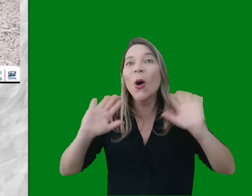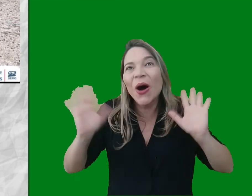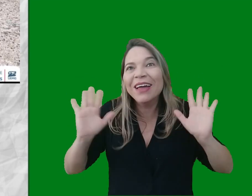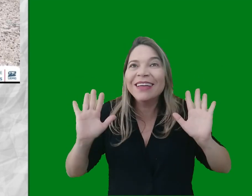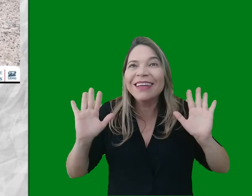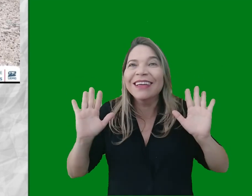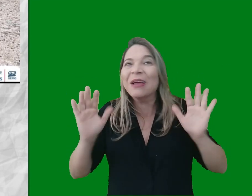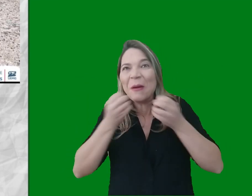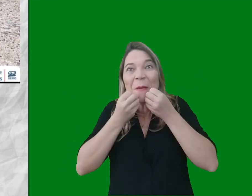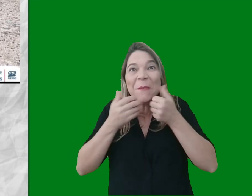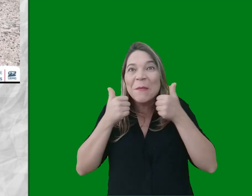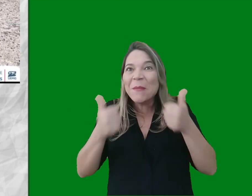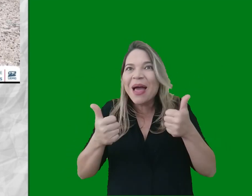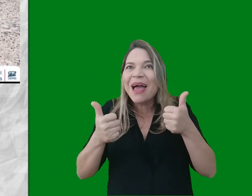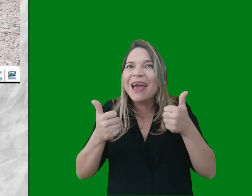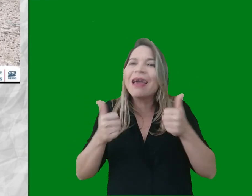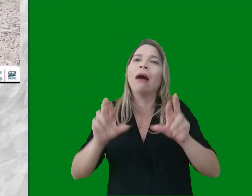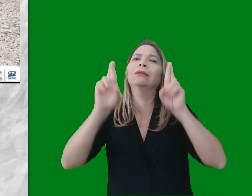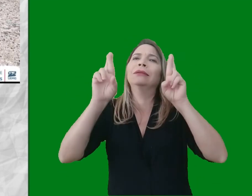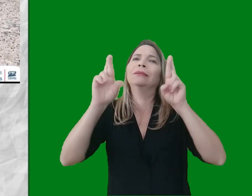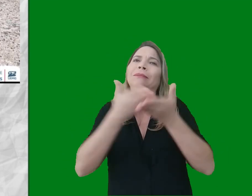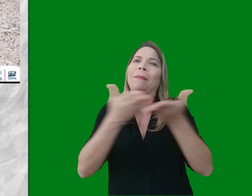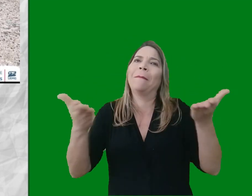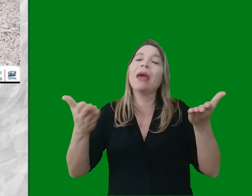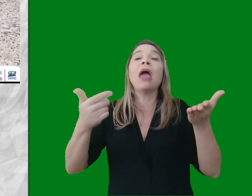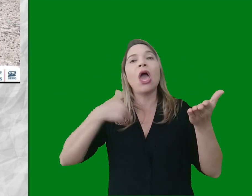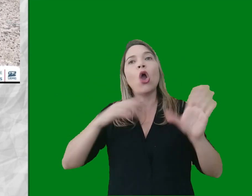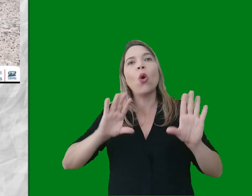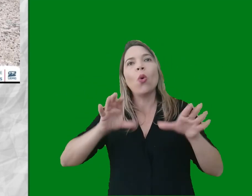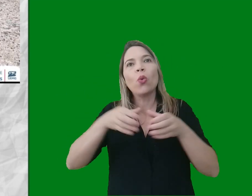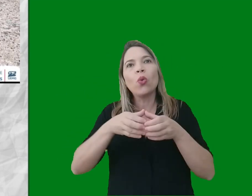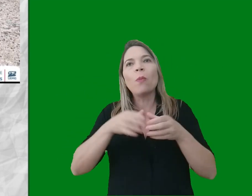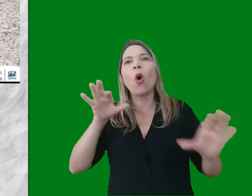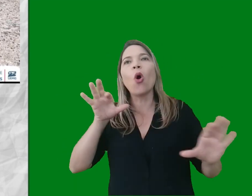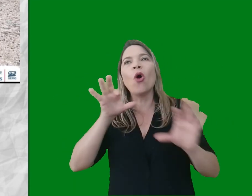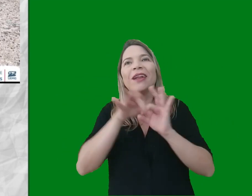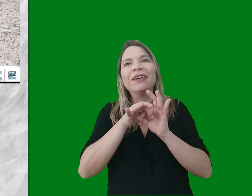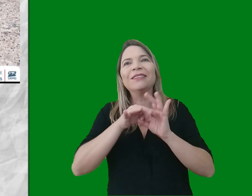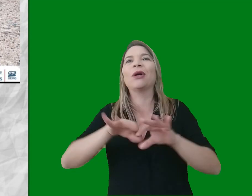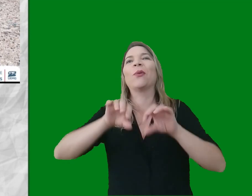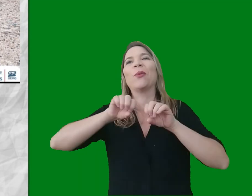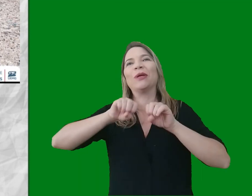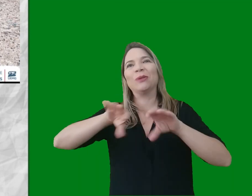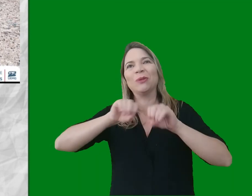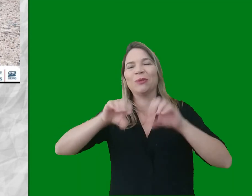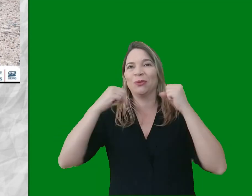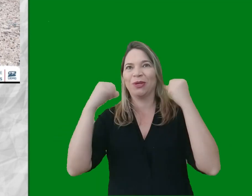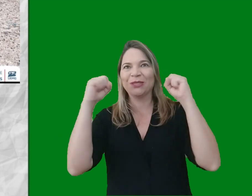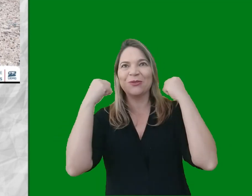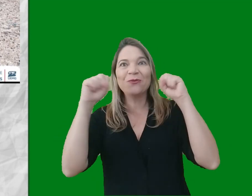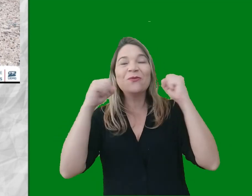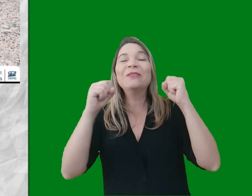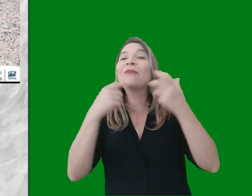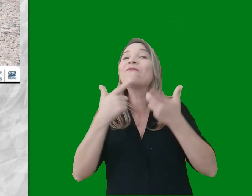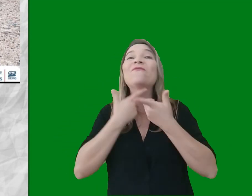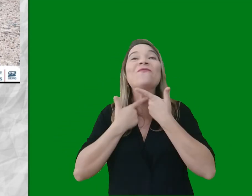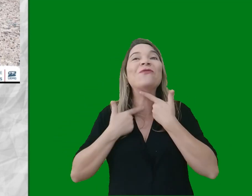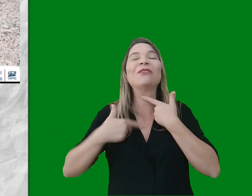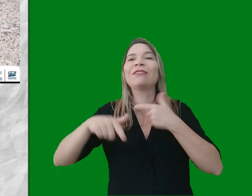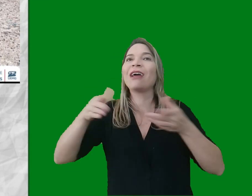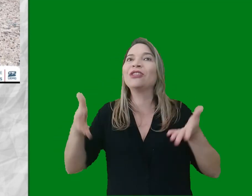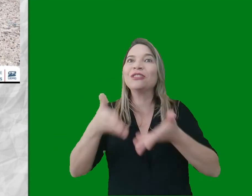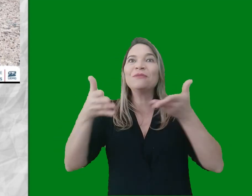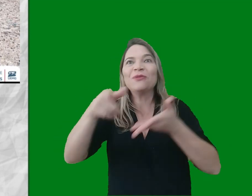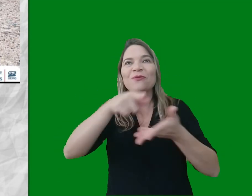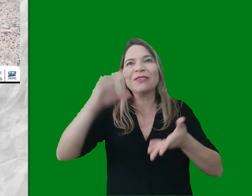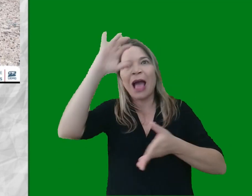Oi, tudo bem? Esperamos que sim. Eu e toda a equipe do Conexão Educação Física esperamos que esse vídeo tenha contribuído para a sua formação